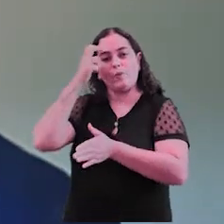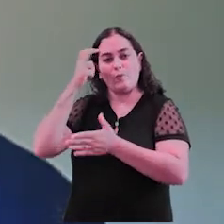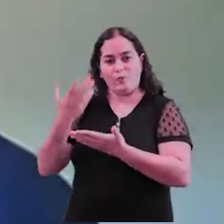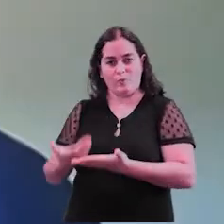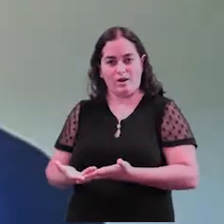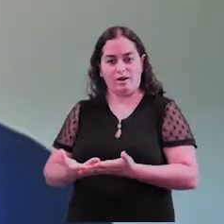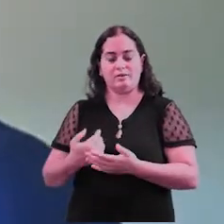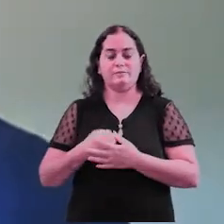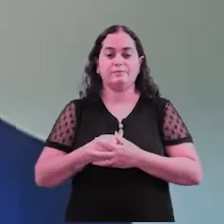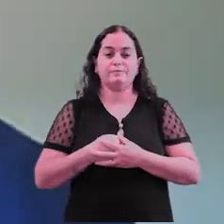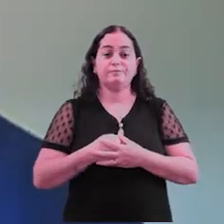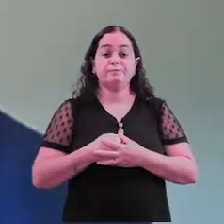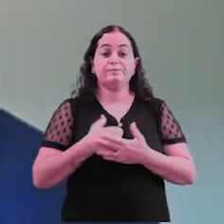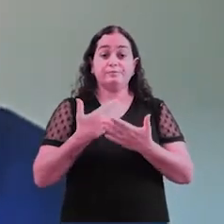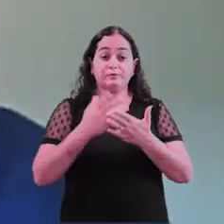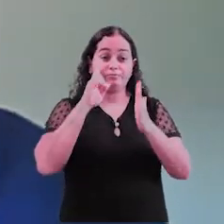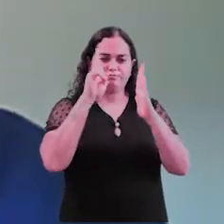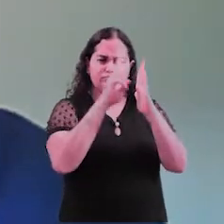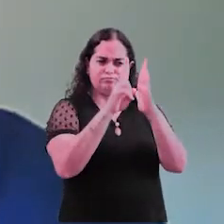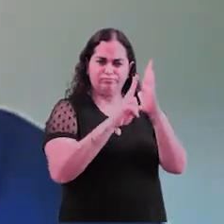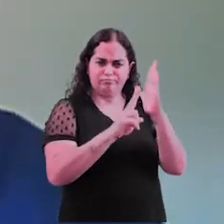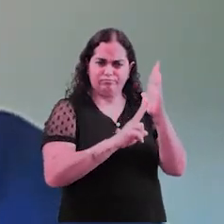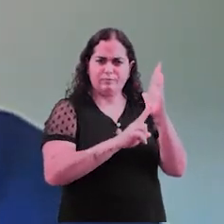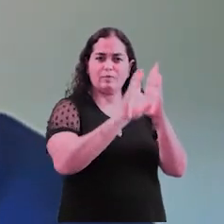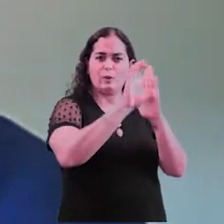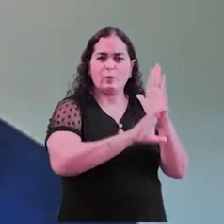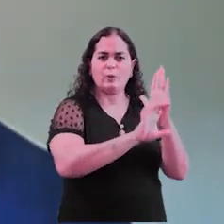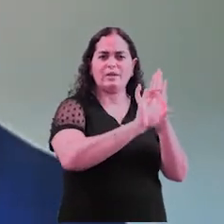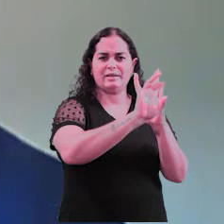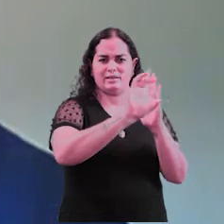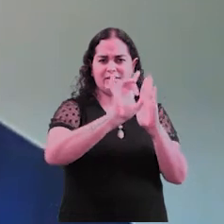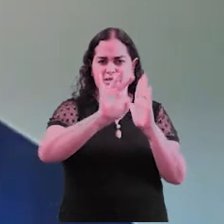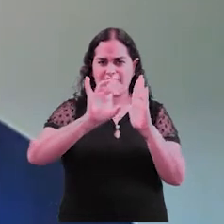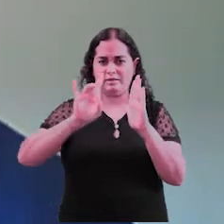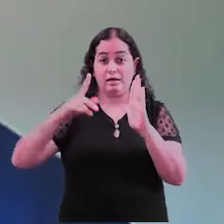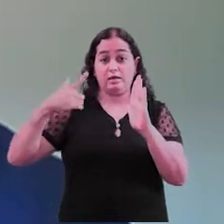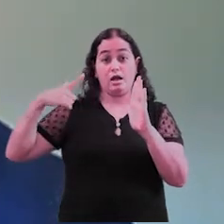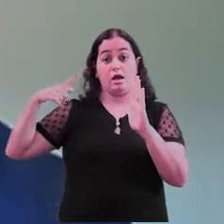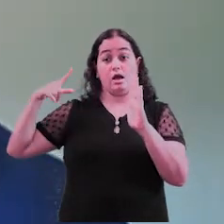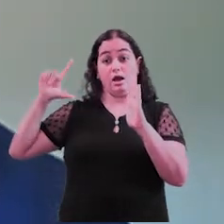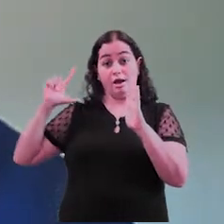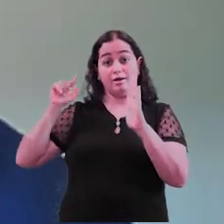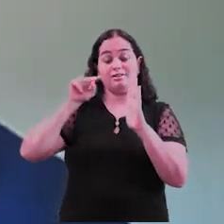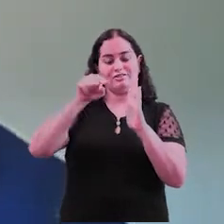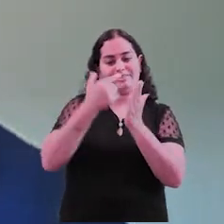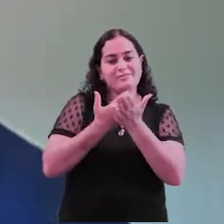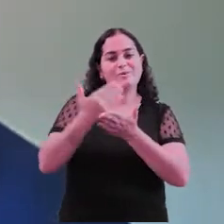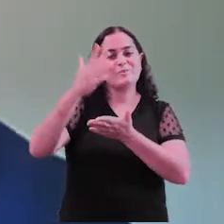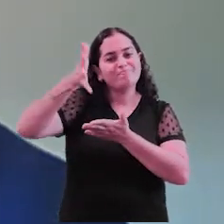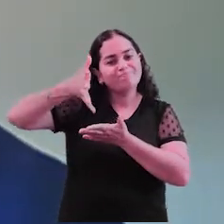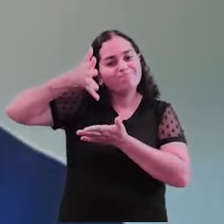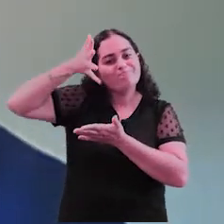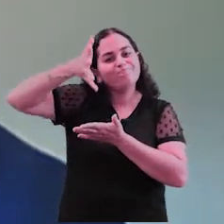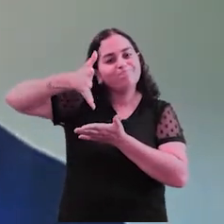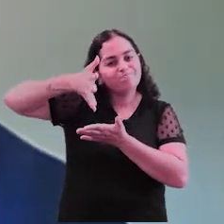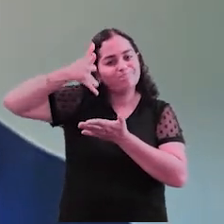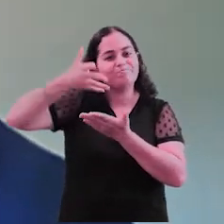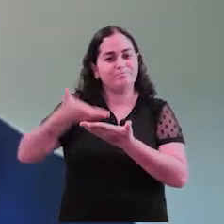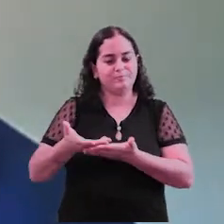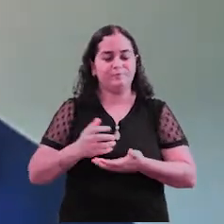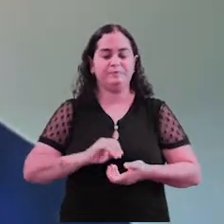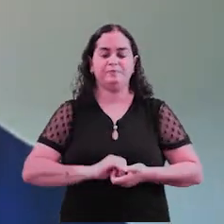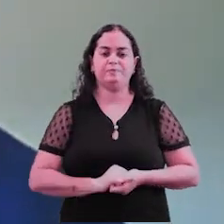científico-culturais. Faço, então, a leitura de um breve currículo de cada uma delas, antes de passar a palavra para o início